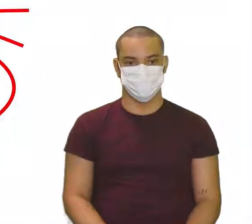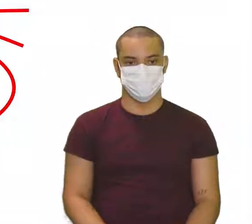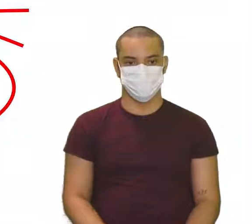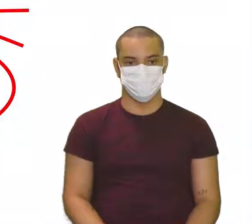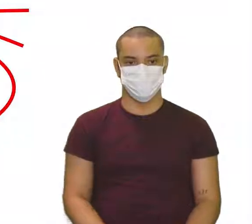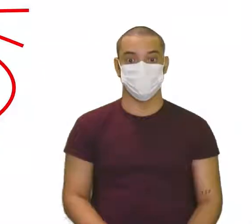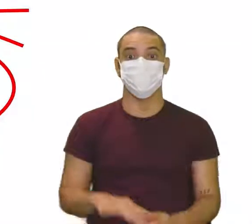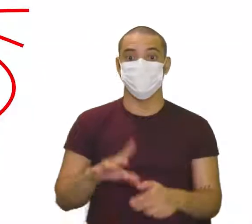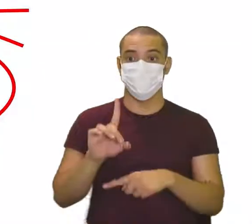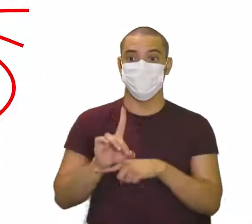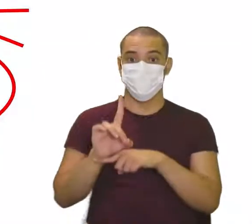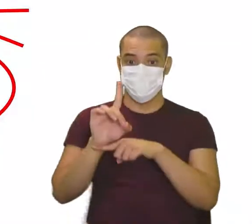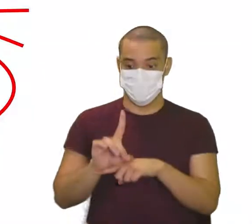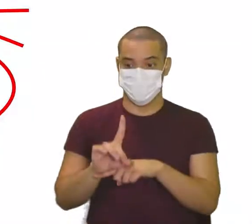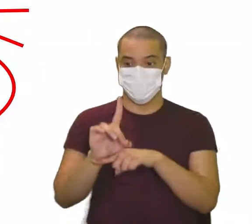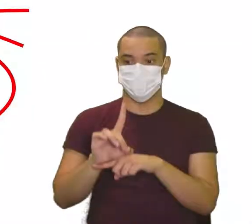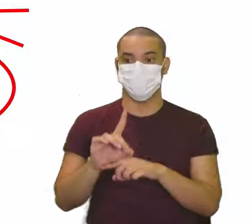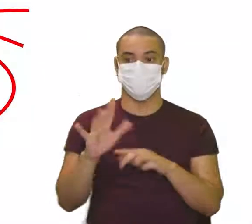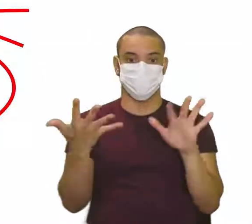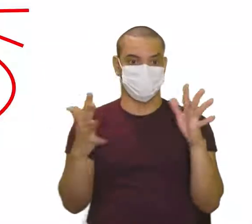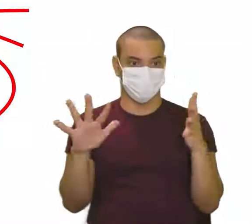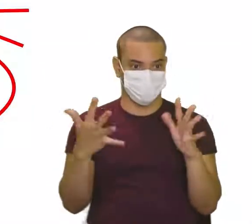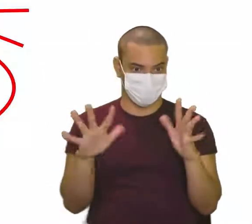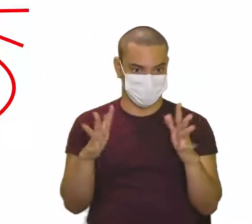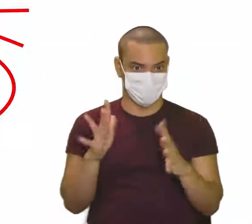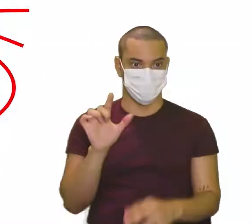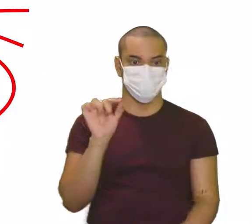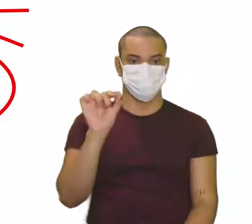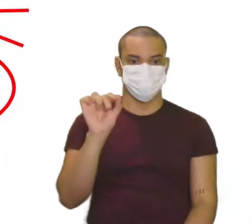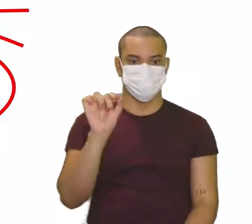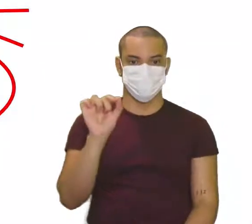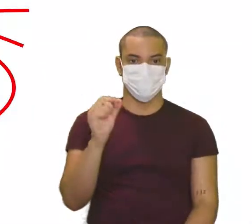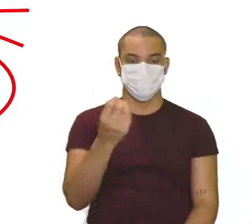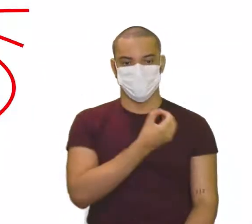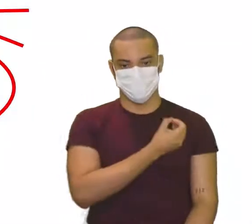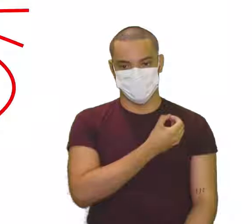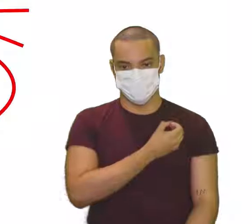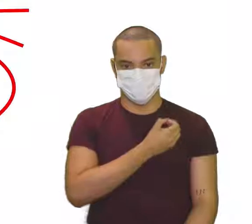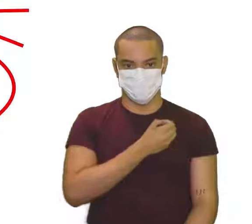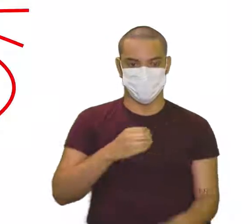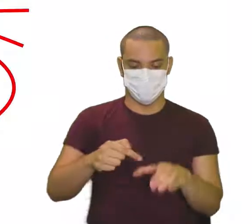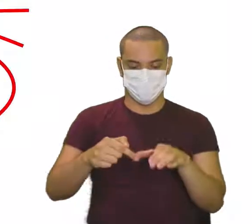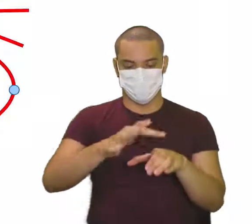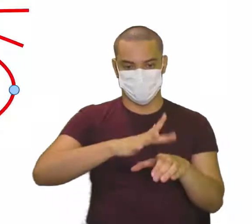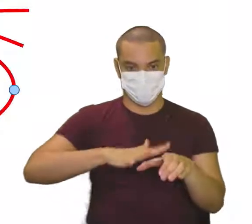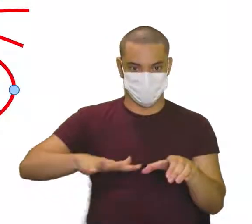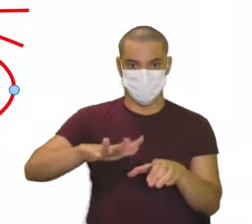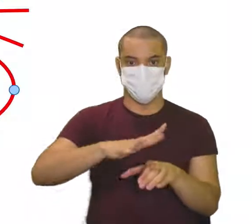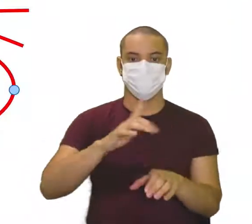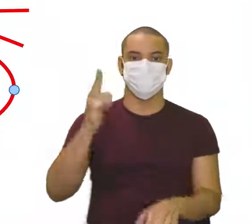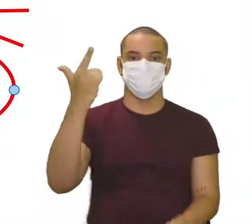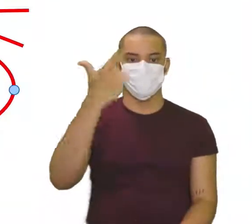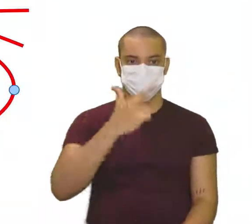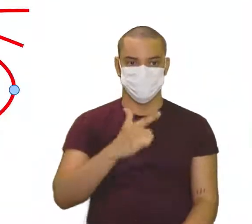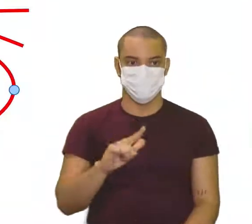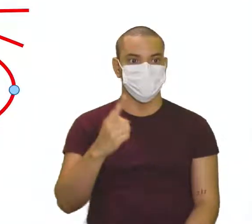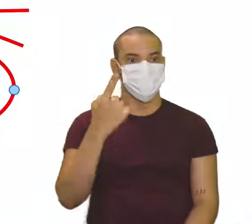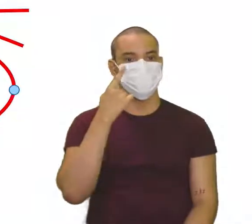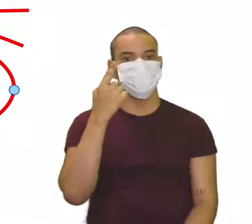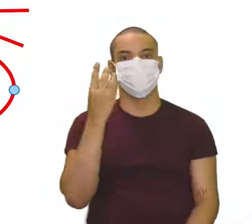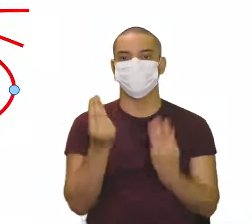e a densidade dessas linhas é aproximadamente, né, o valor do nosso campo. Aqui, de novo, pegando os pontos, olha